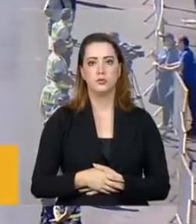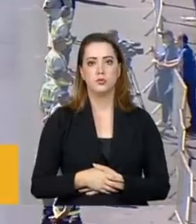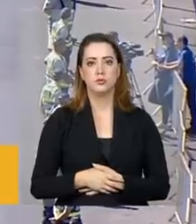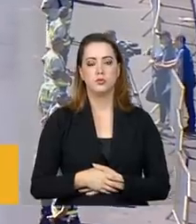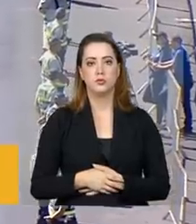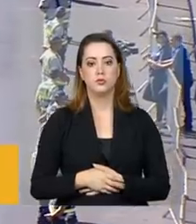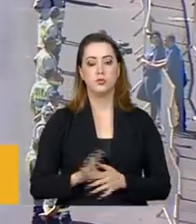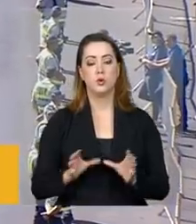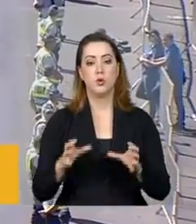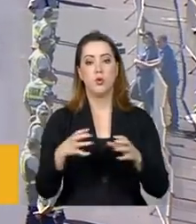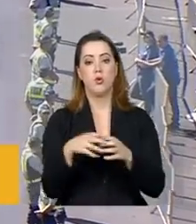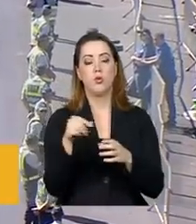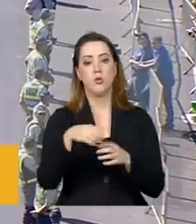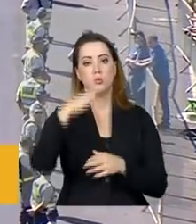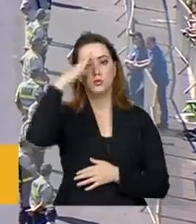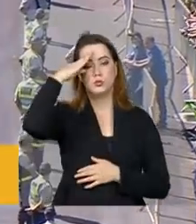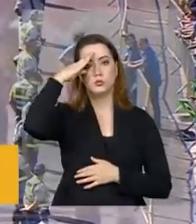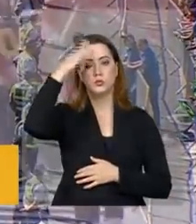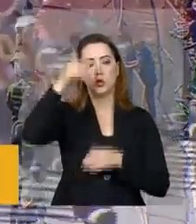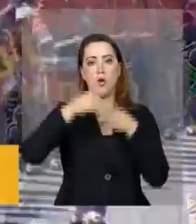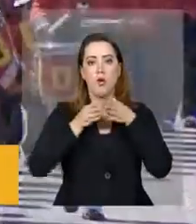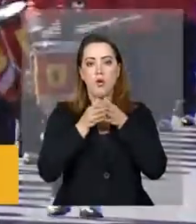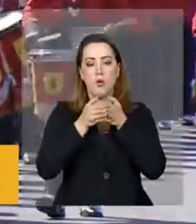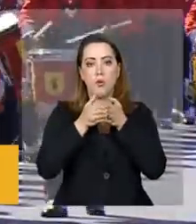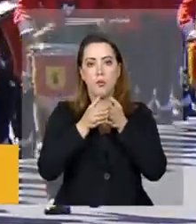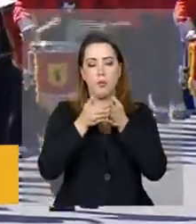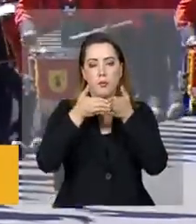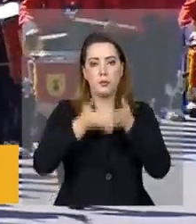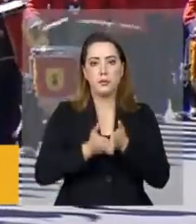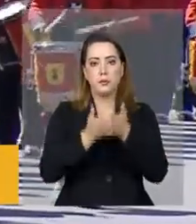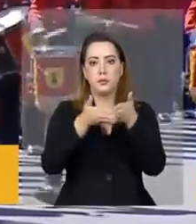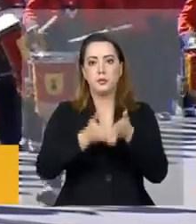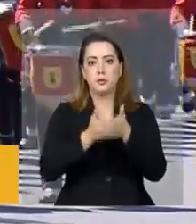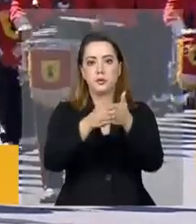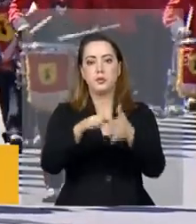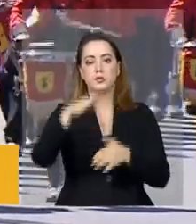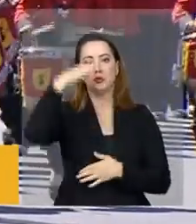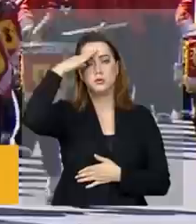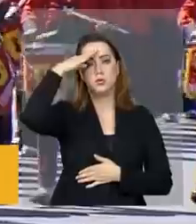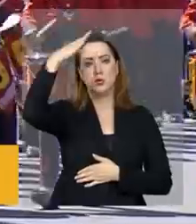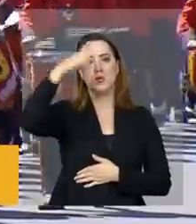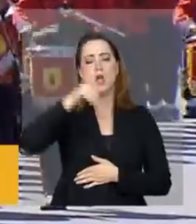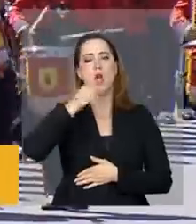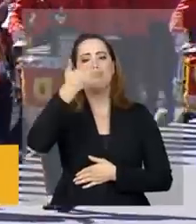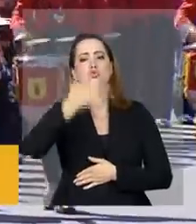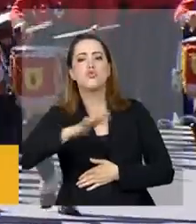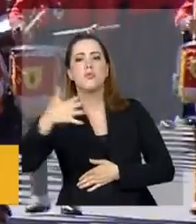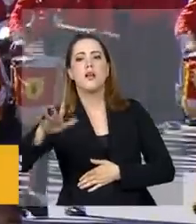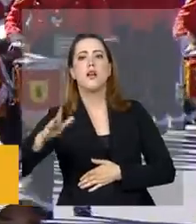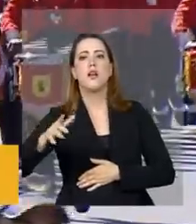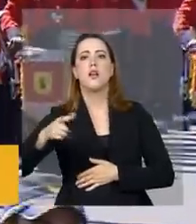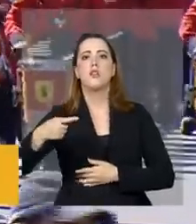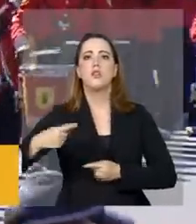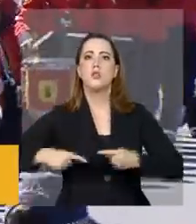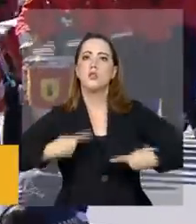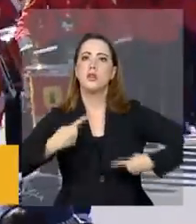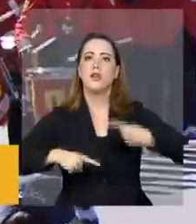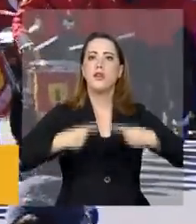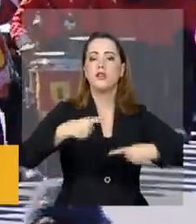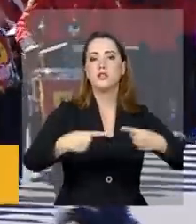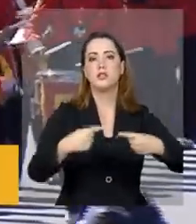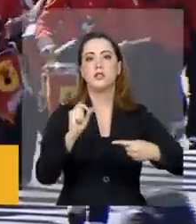O Grupamento da Marinha do Brasil está sob o comando do Capitão de Mar e Guerra, Fuzileiro Naval, Marco Aurélio